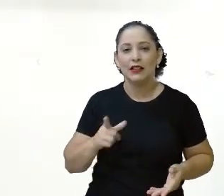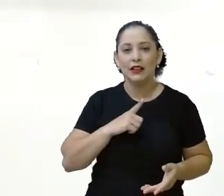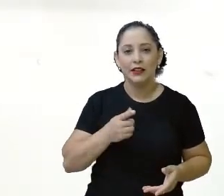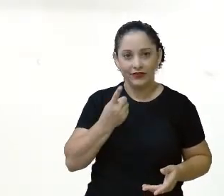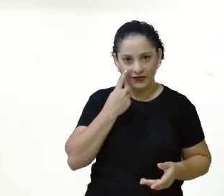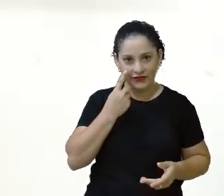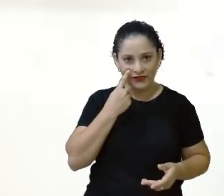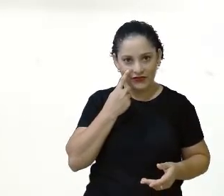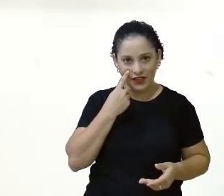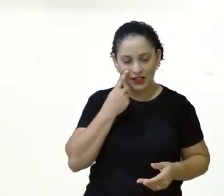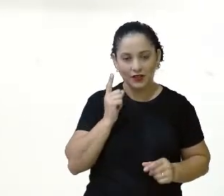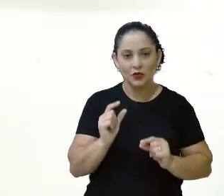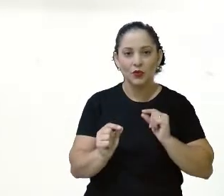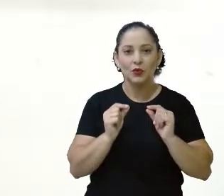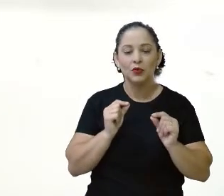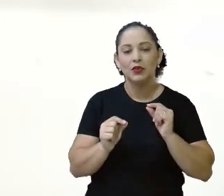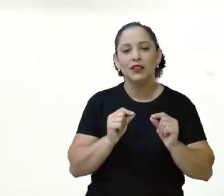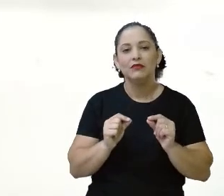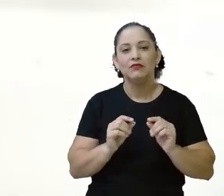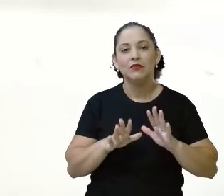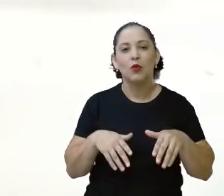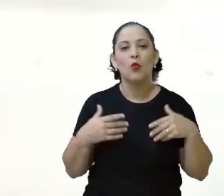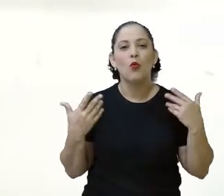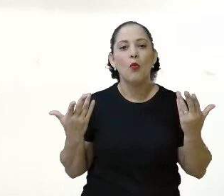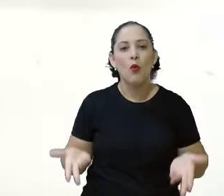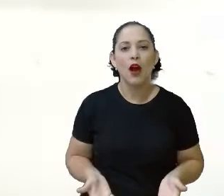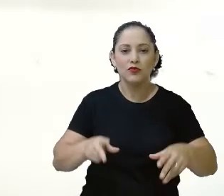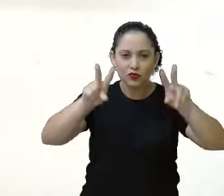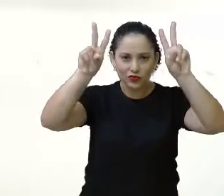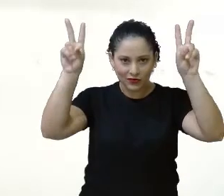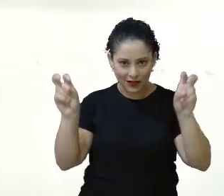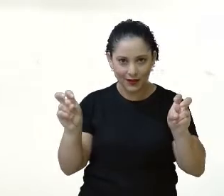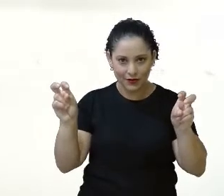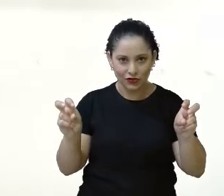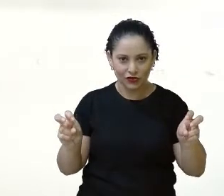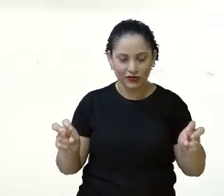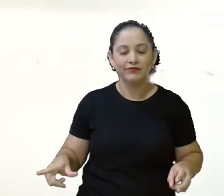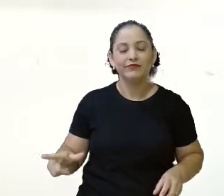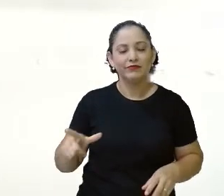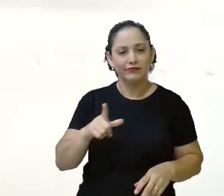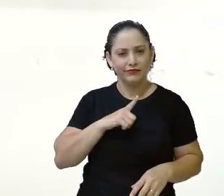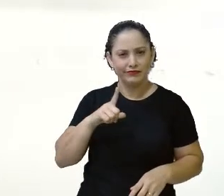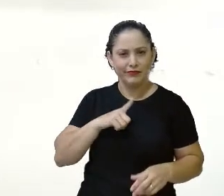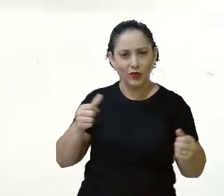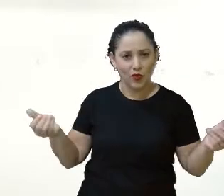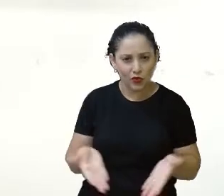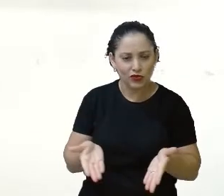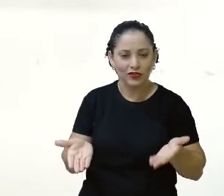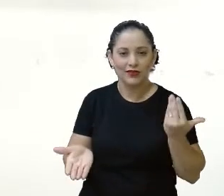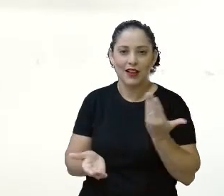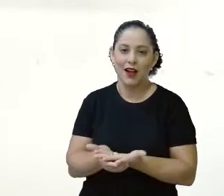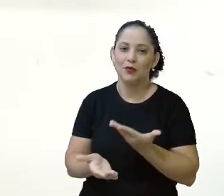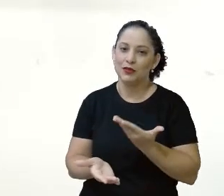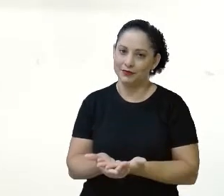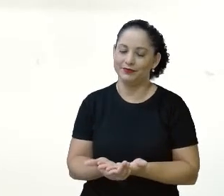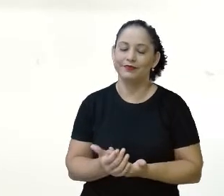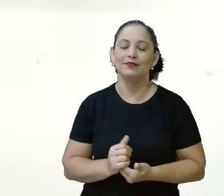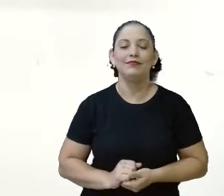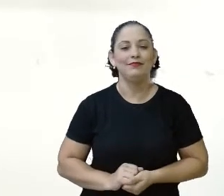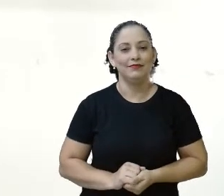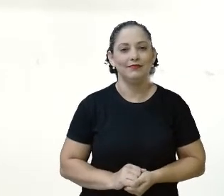aqui com vocês, né, quais são exatamente os temas que a gente vai estudar na aula de hoje.